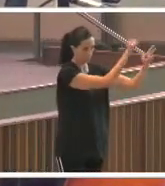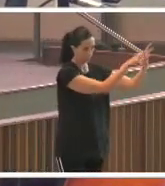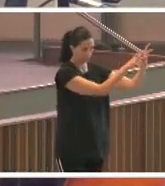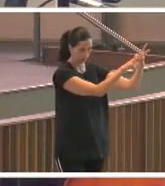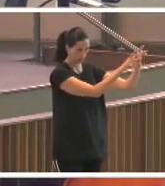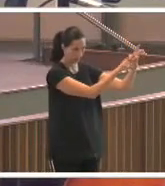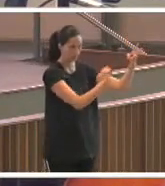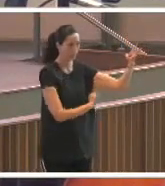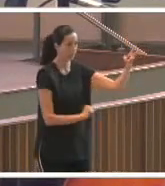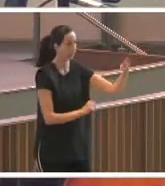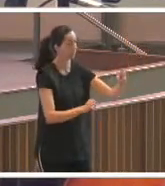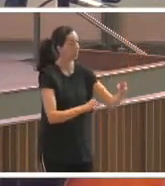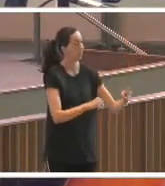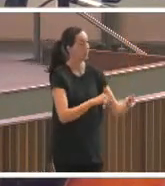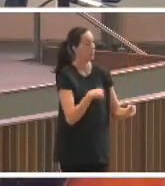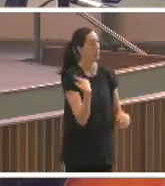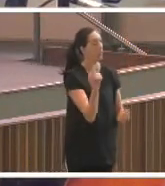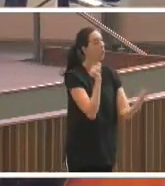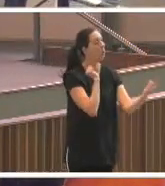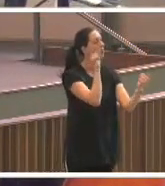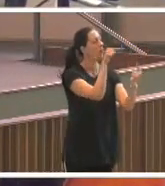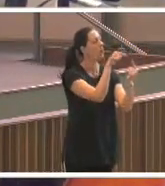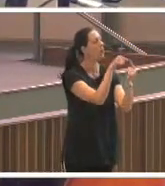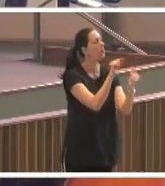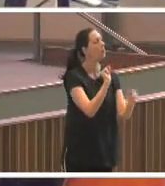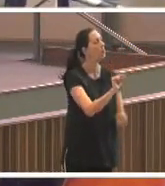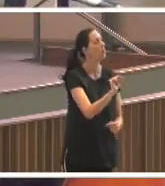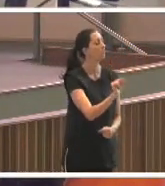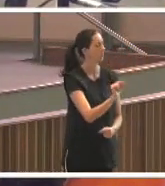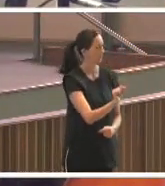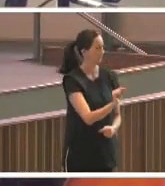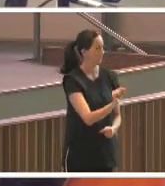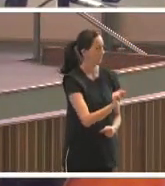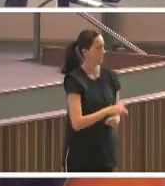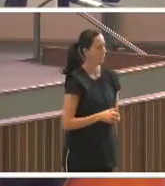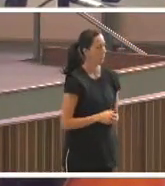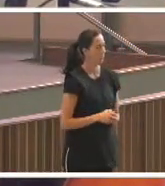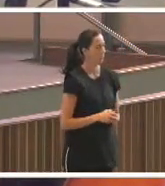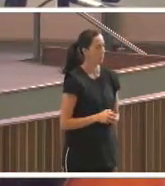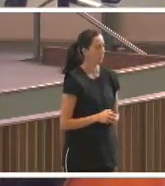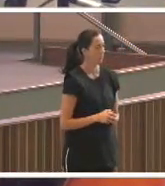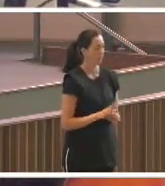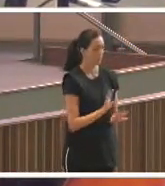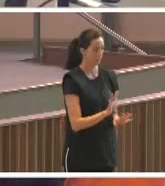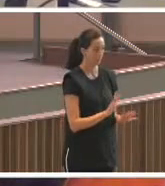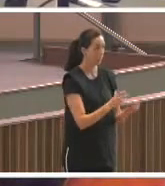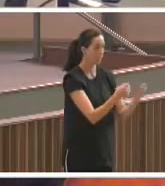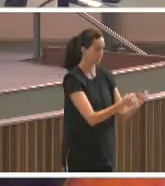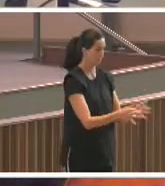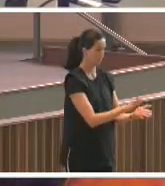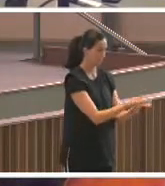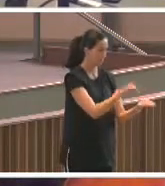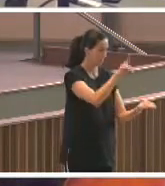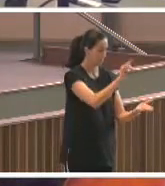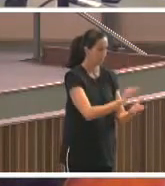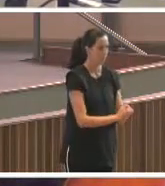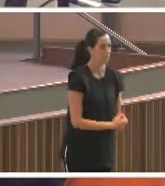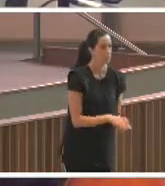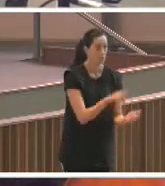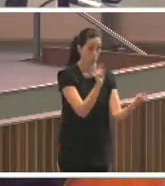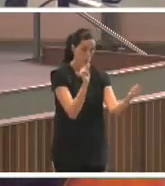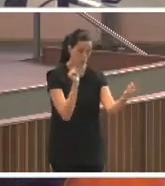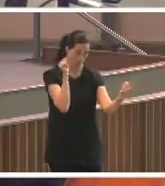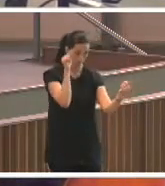espiritual é qual é o propósito da autoridade espiritual. E ele vai dizer assim: o verdadeiro propósito